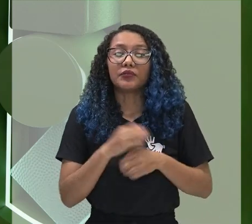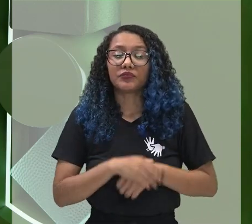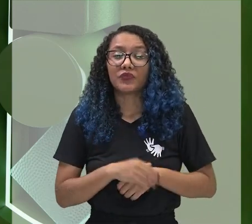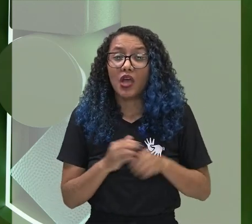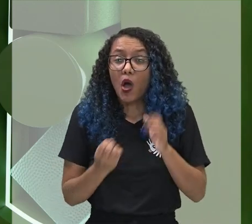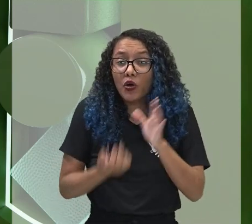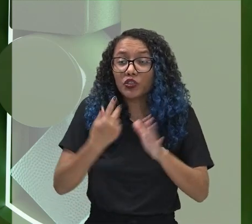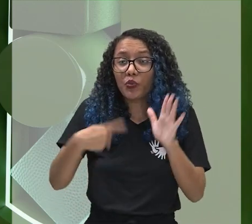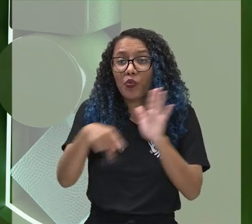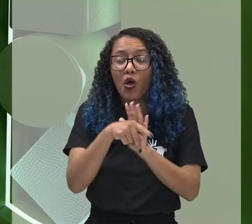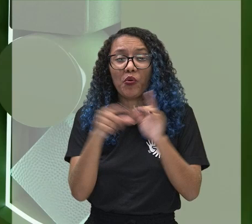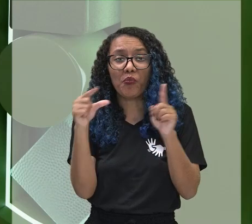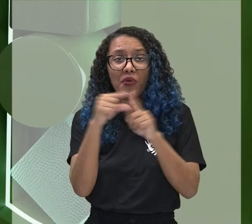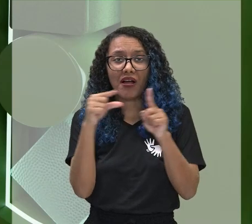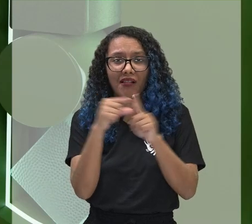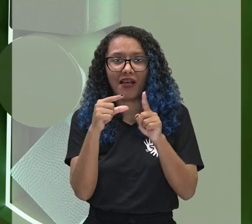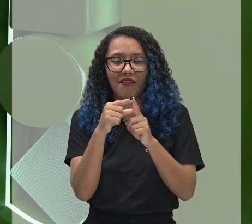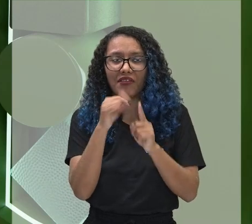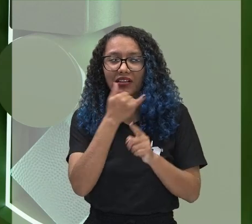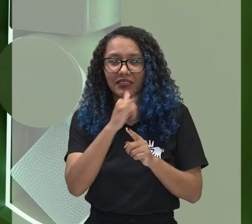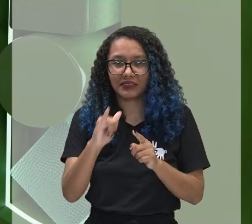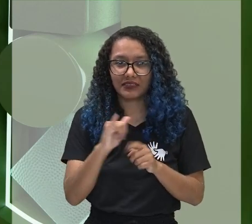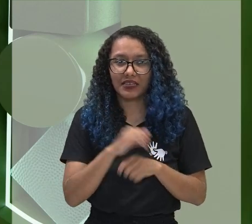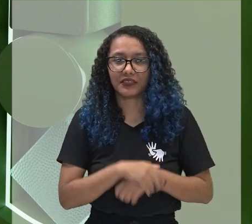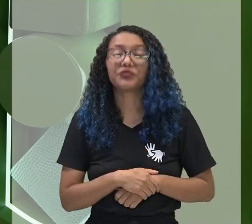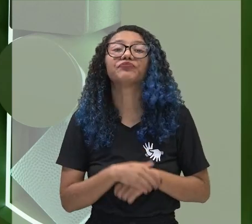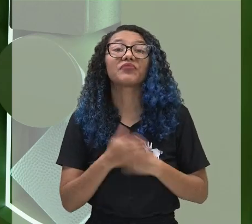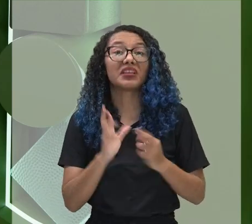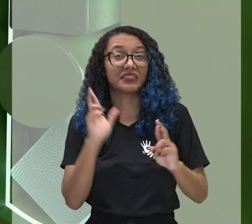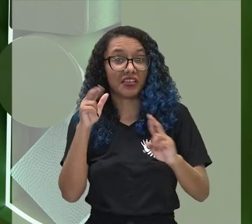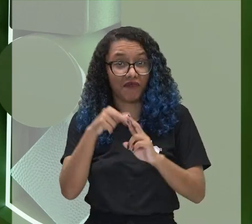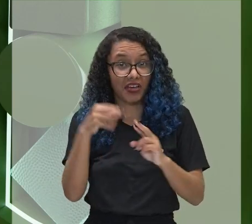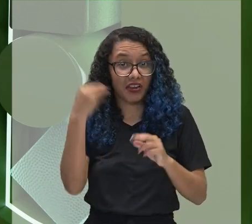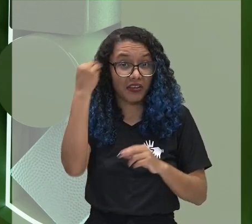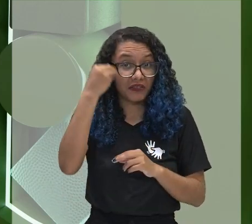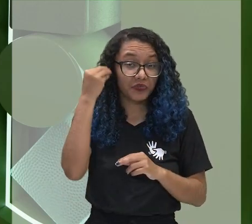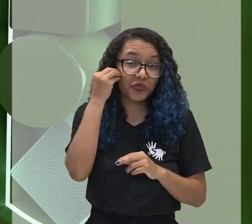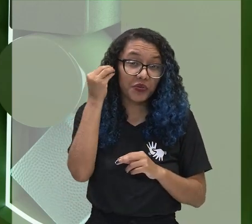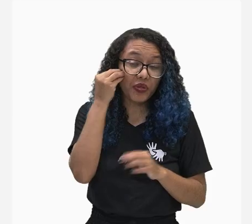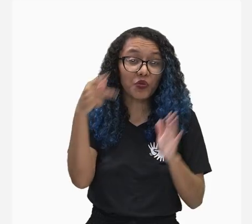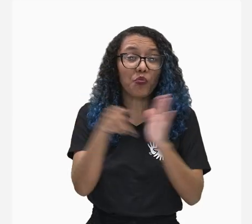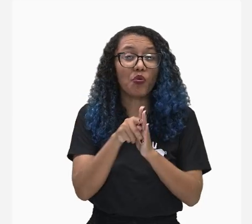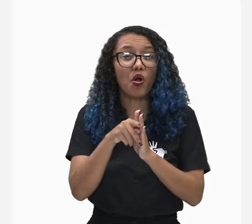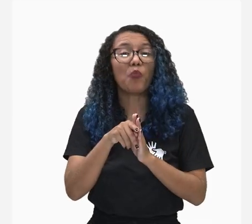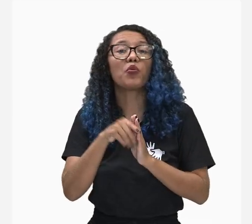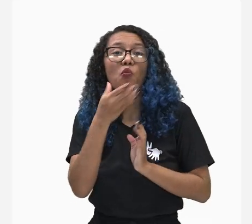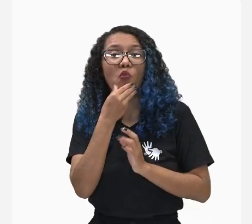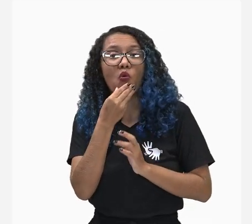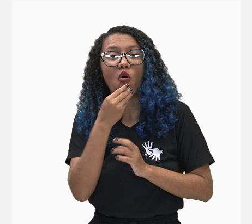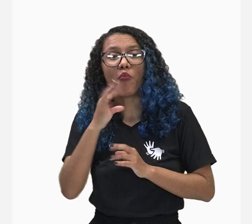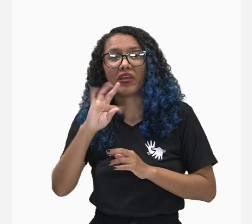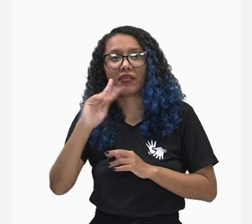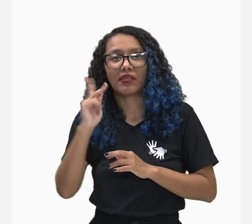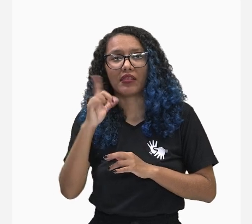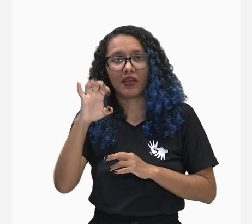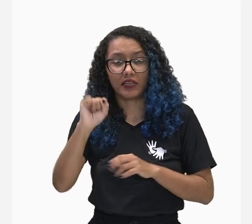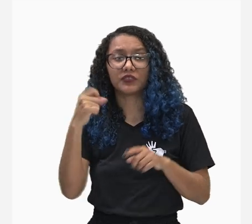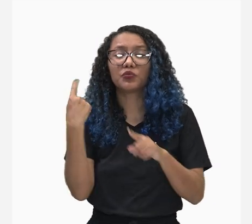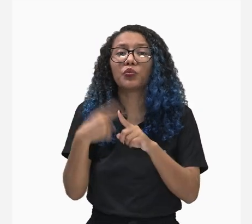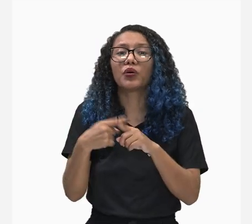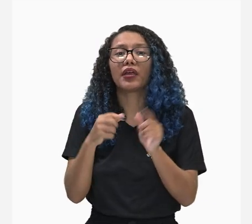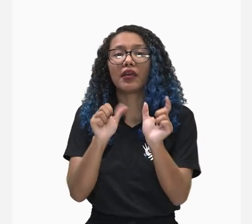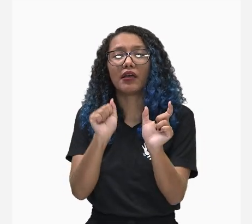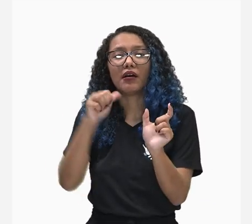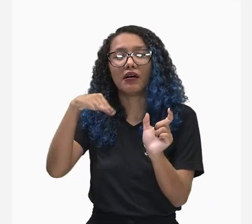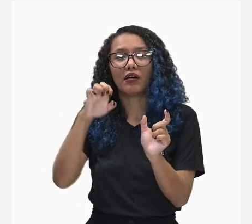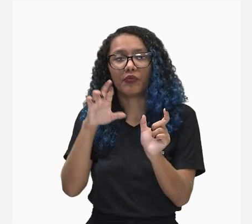esse experimento simples realizado por Tales de Mileto, porque âmbar, do grego, significa elétron. E